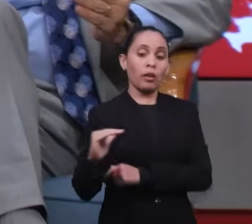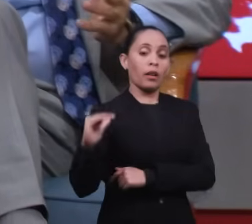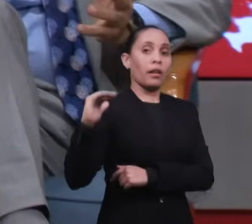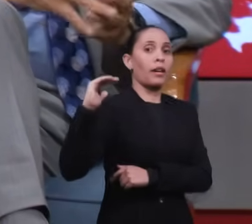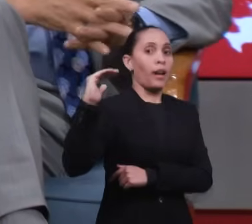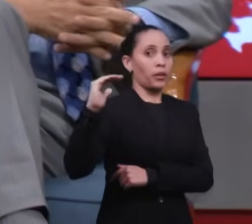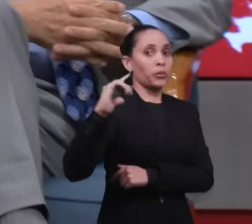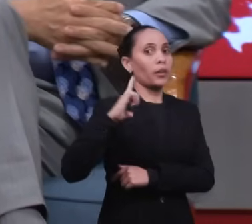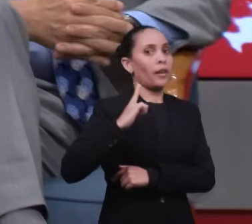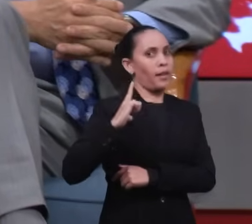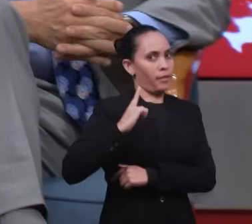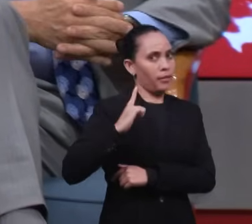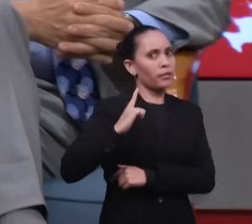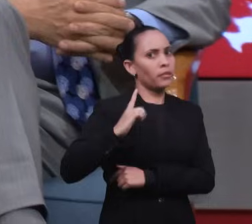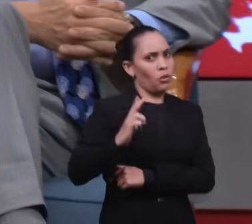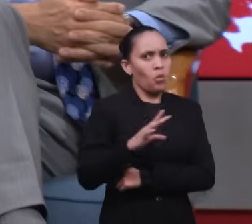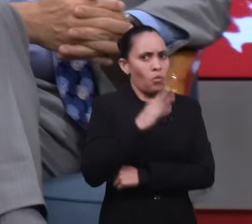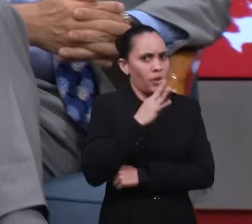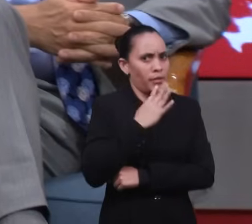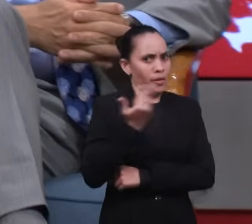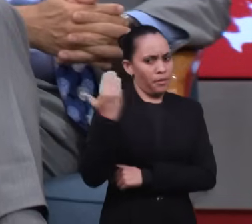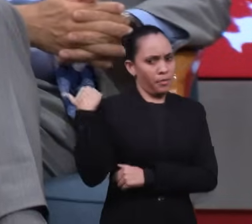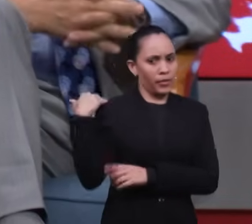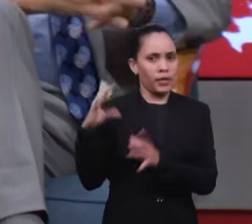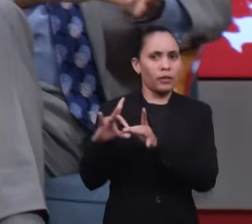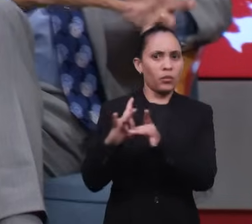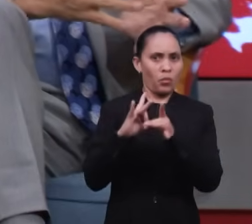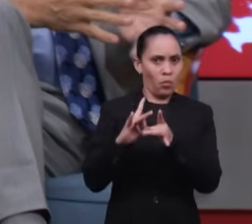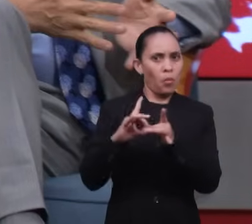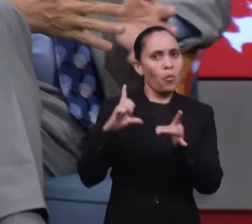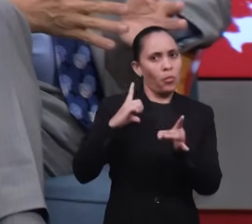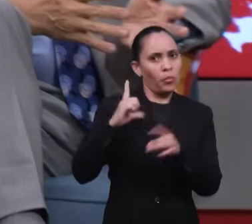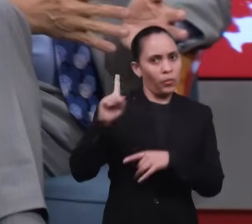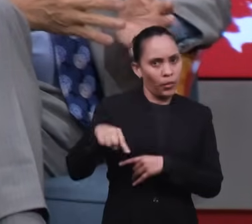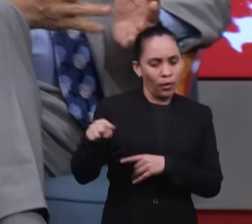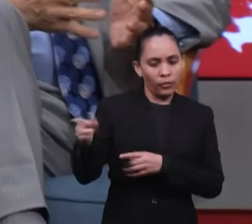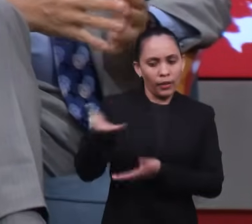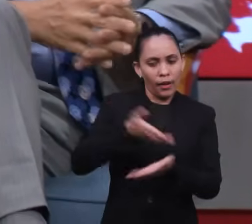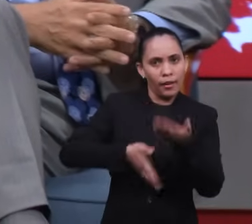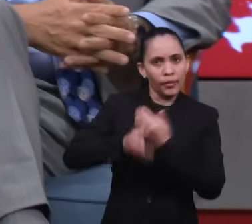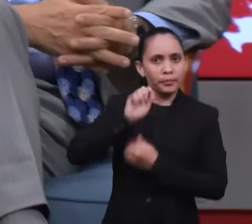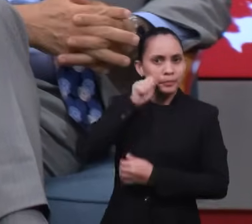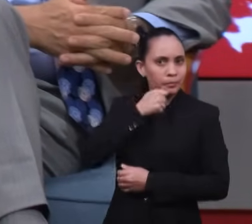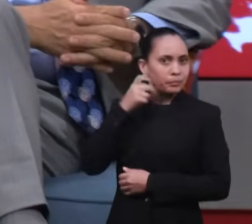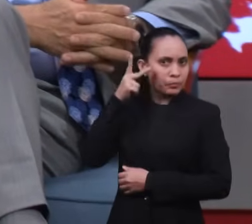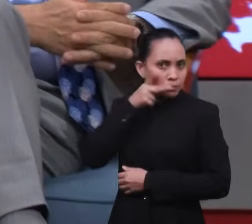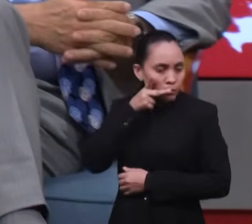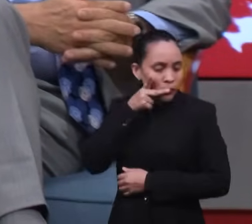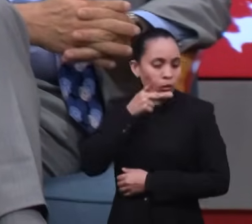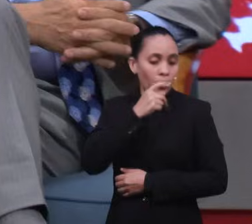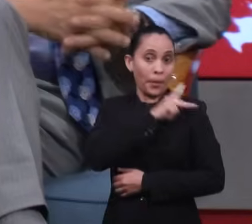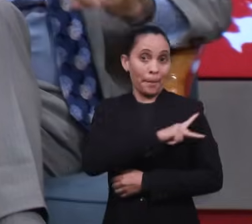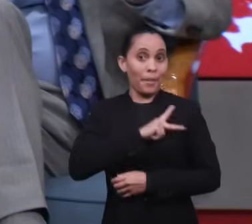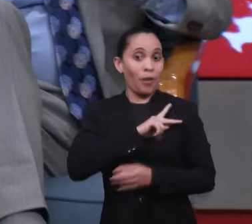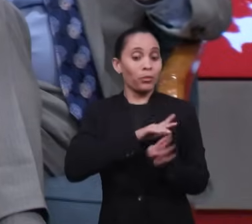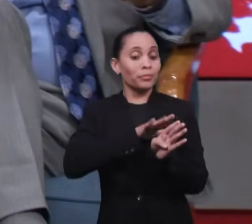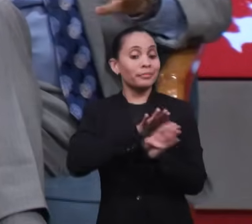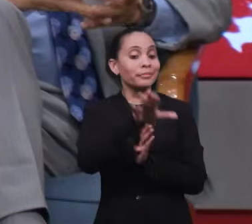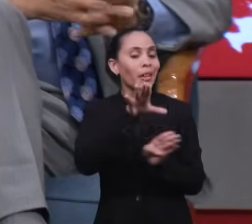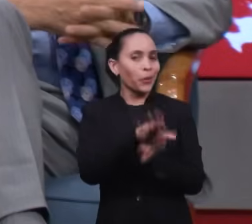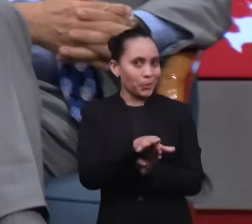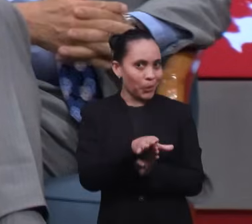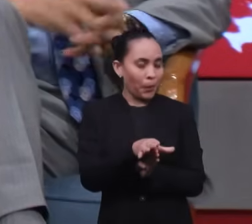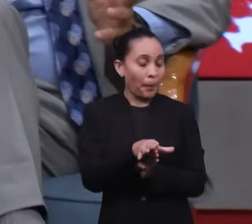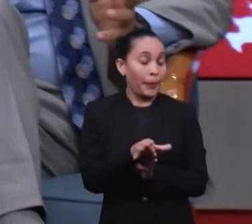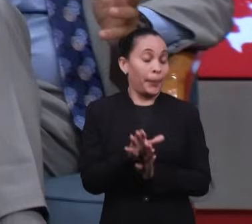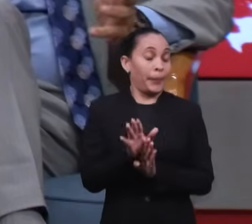mais alto disso era a chamada comunhão, que era o participar do pão e do vinho e tudo aquilo que